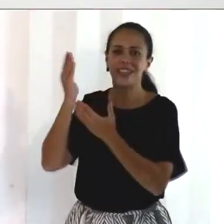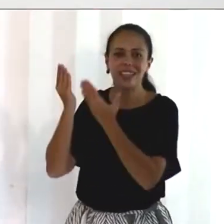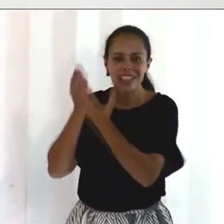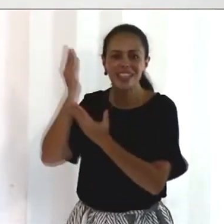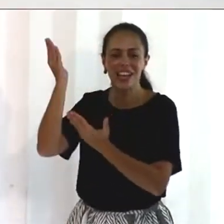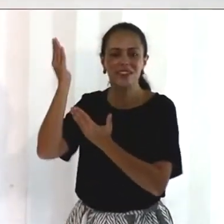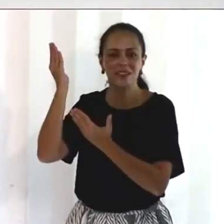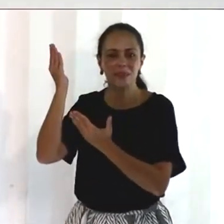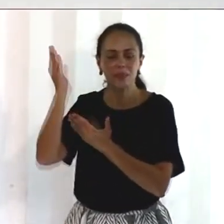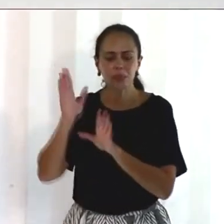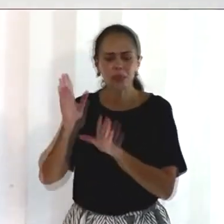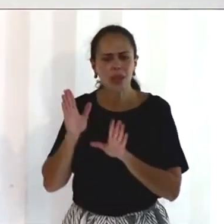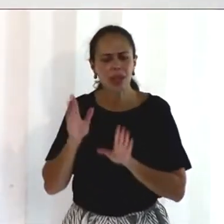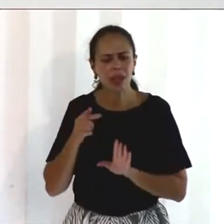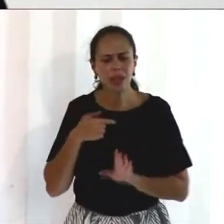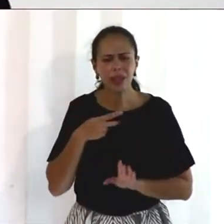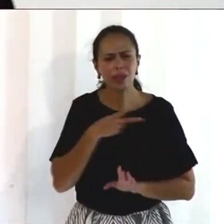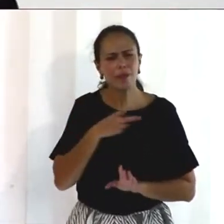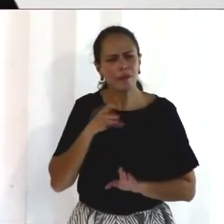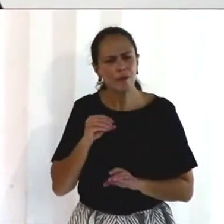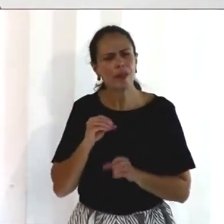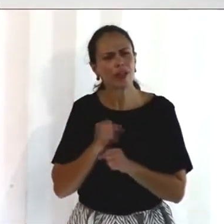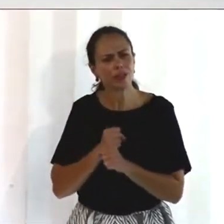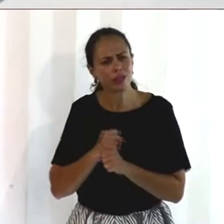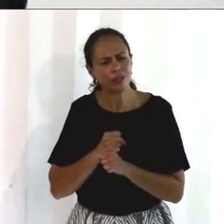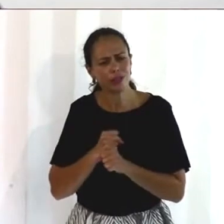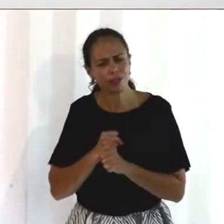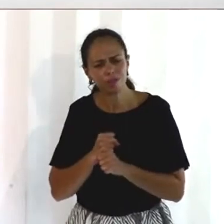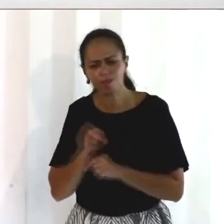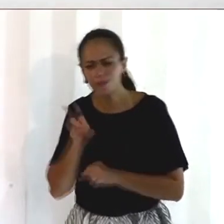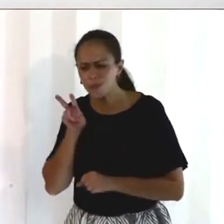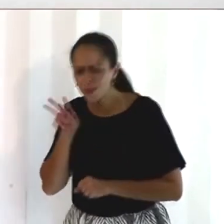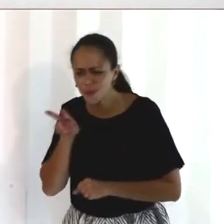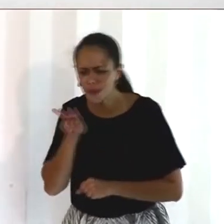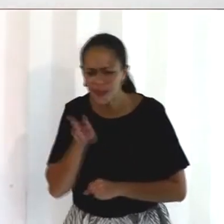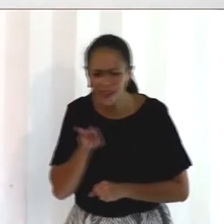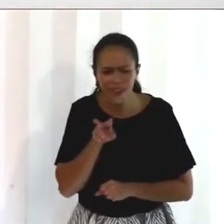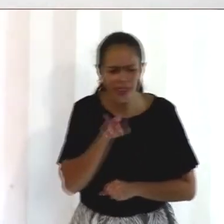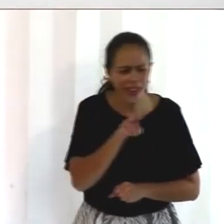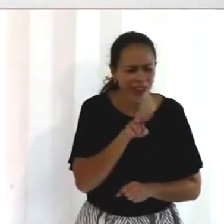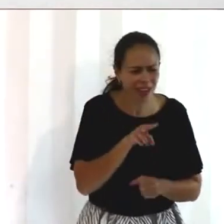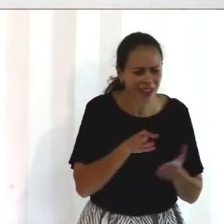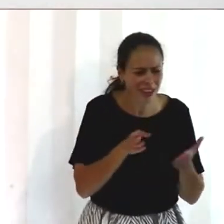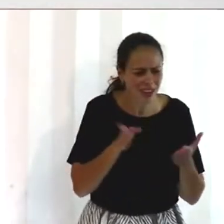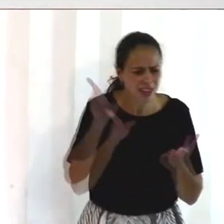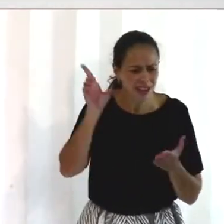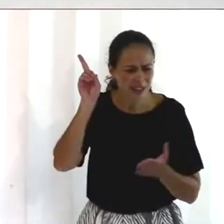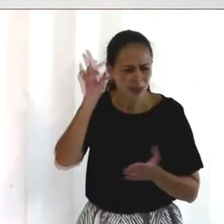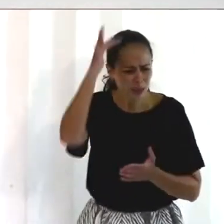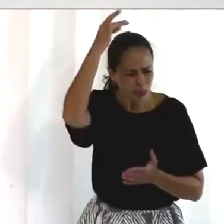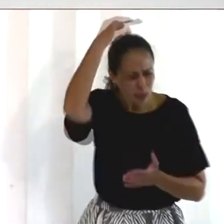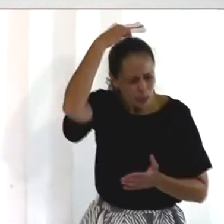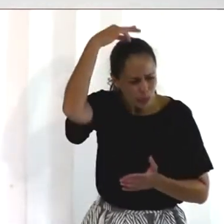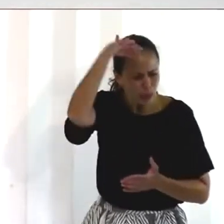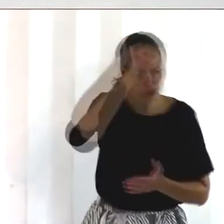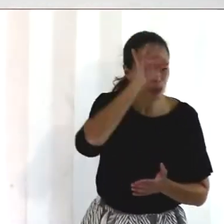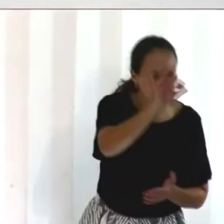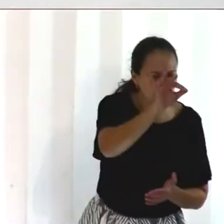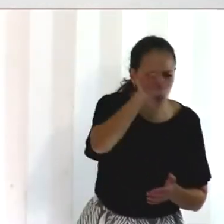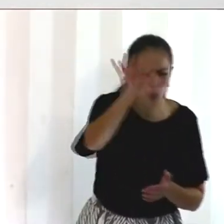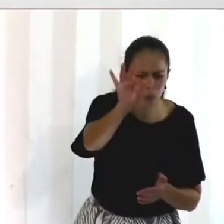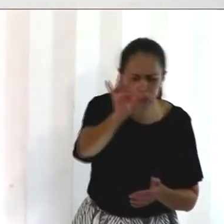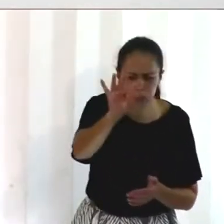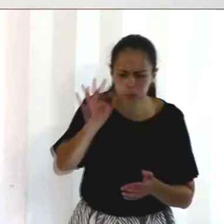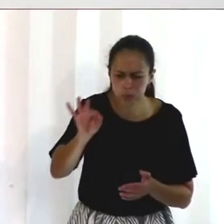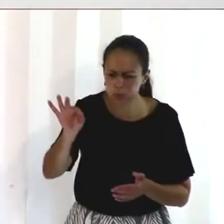o que aconteceu comigo, acontecer na vida de tantos outros jovens, é o operar de Deus. Por